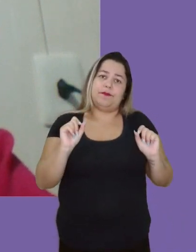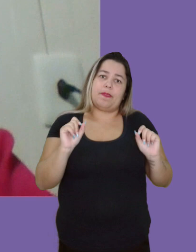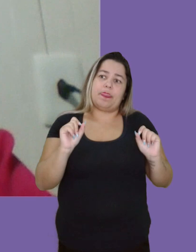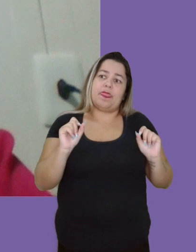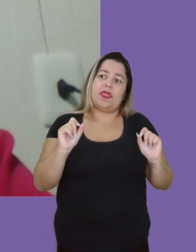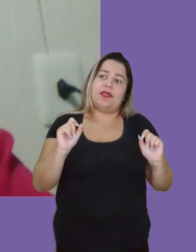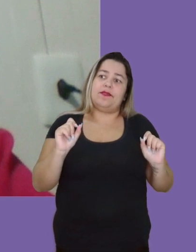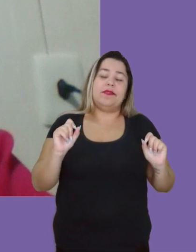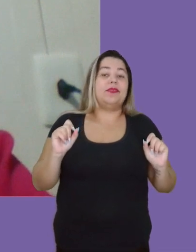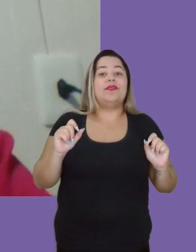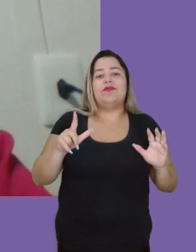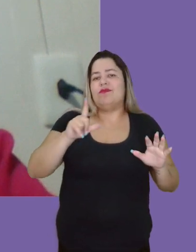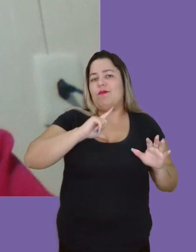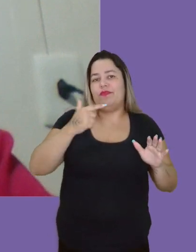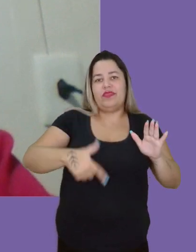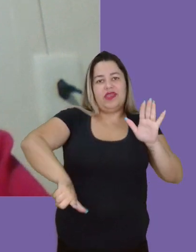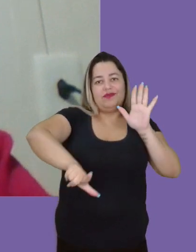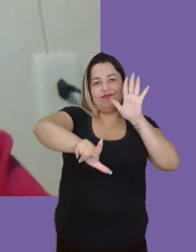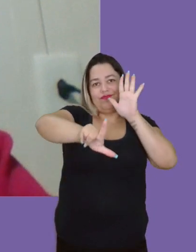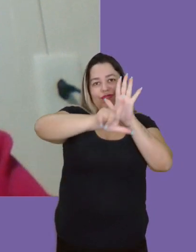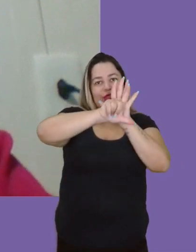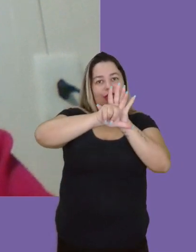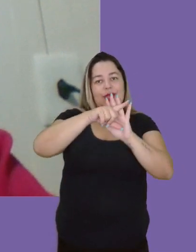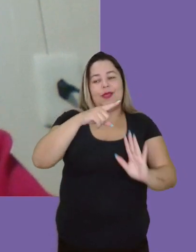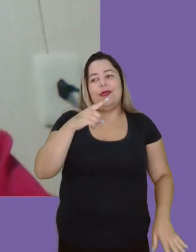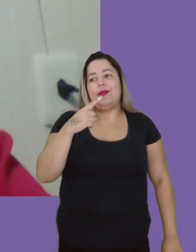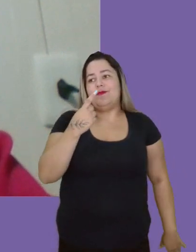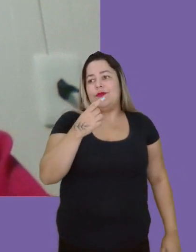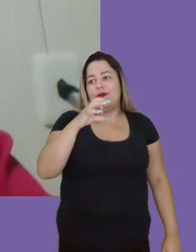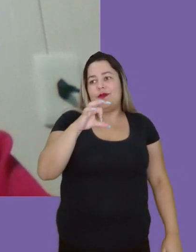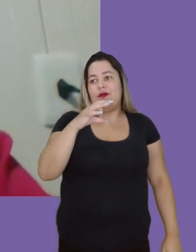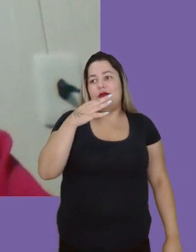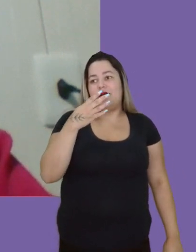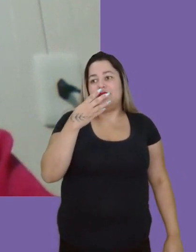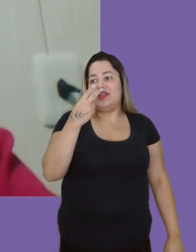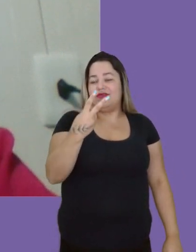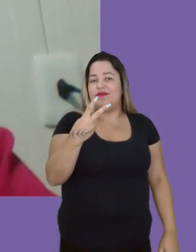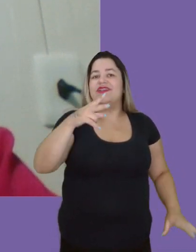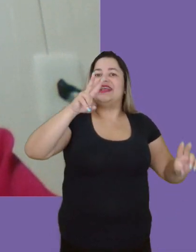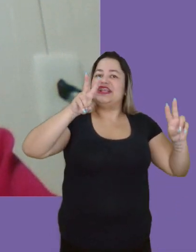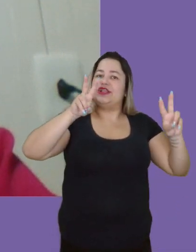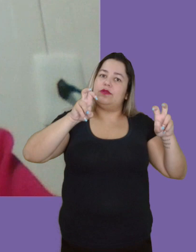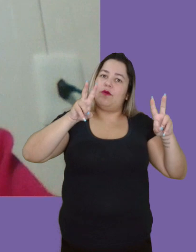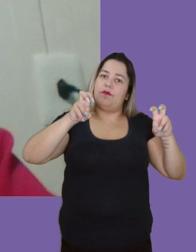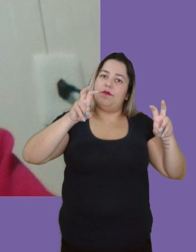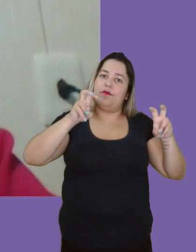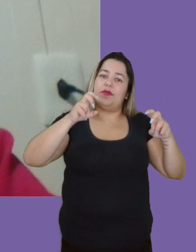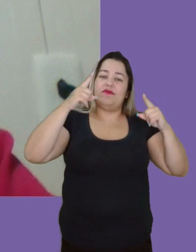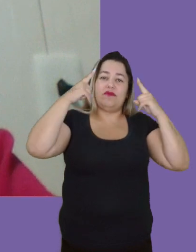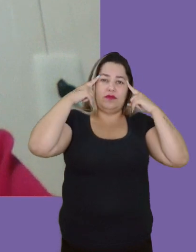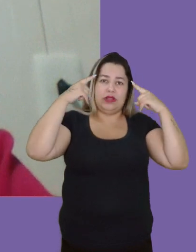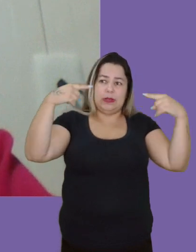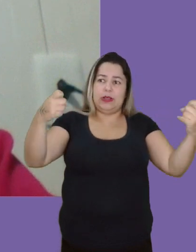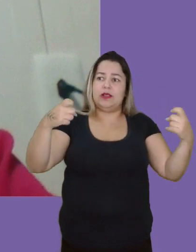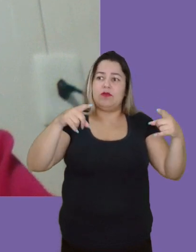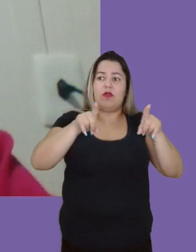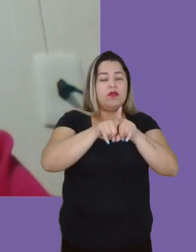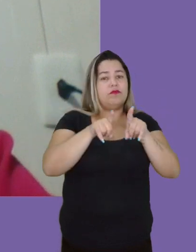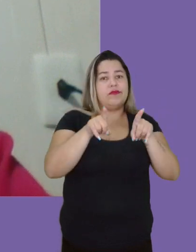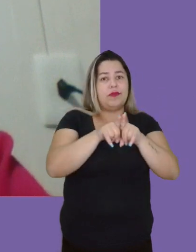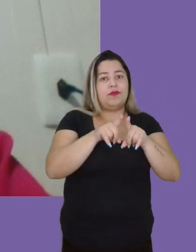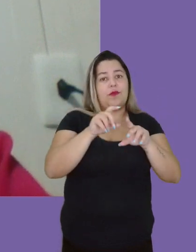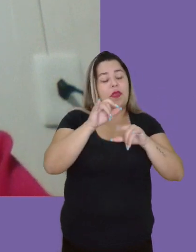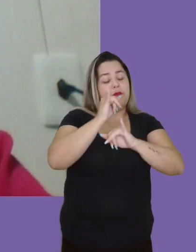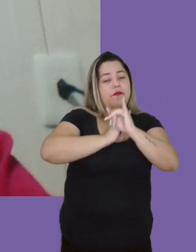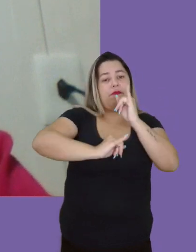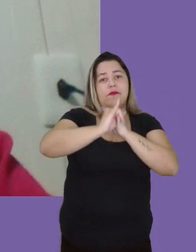inclusive não tem nem a lei, né, nem a lei 14.192, que é essa lei sobre violência política de gênero, não está no site do